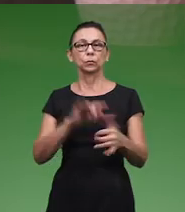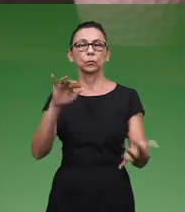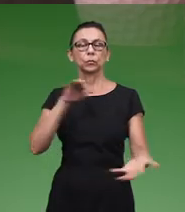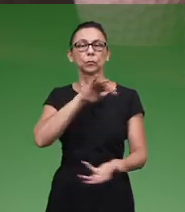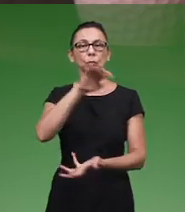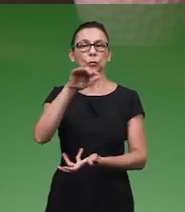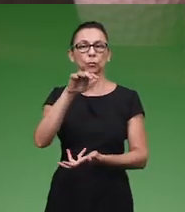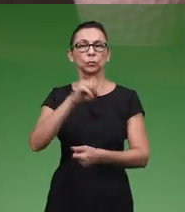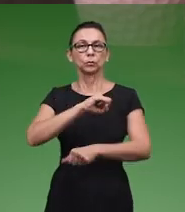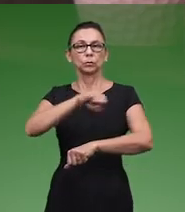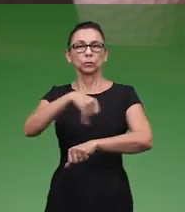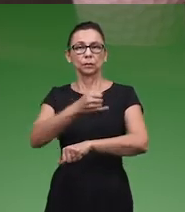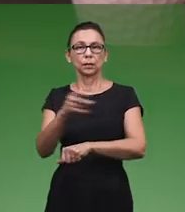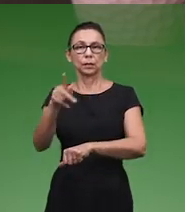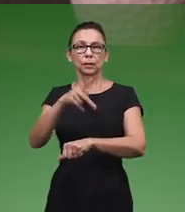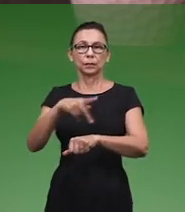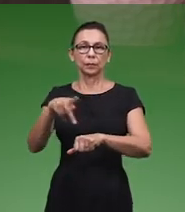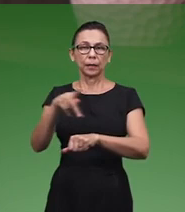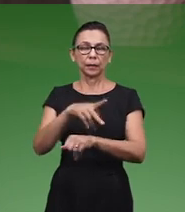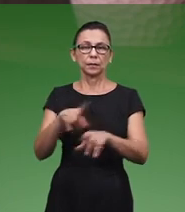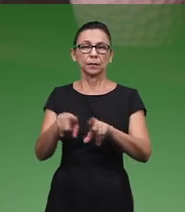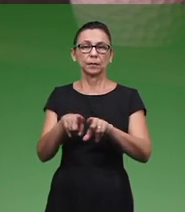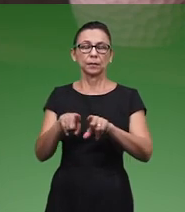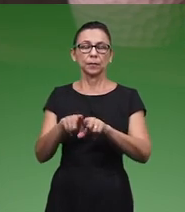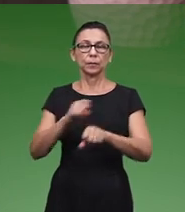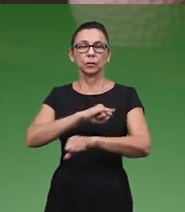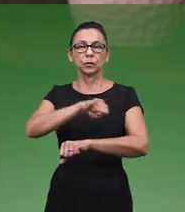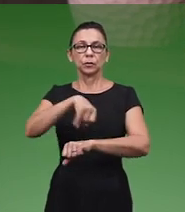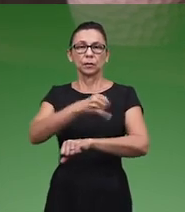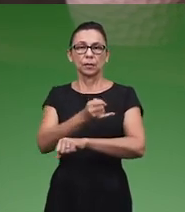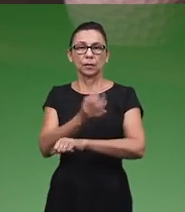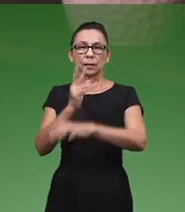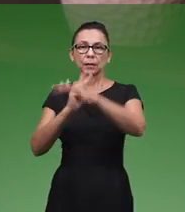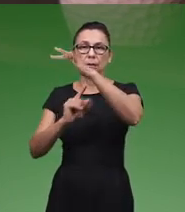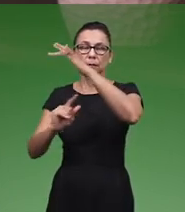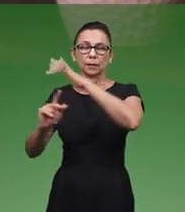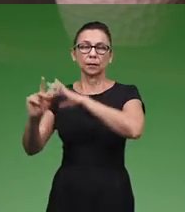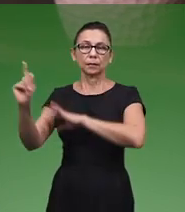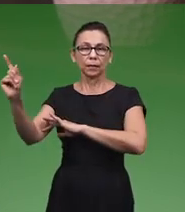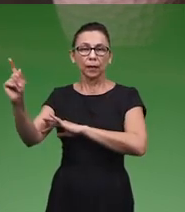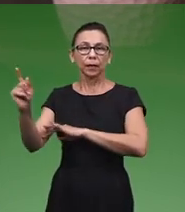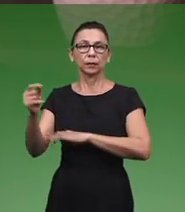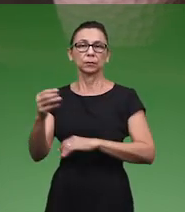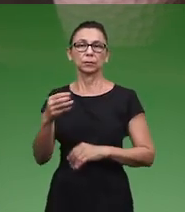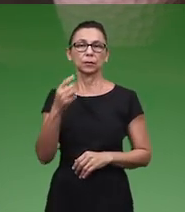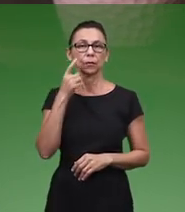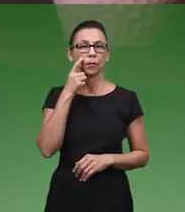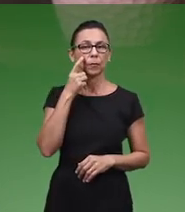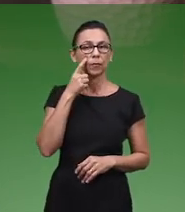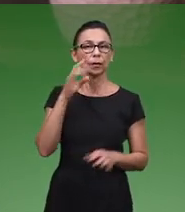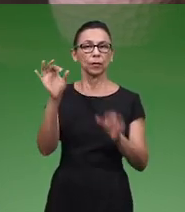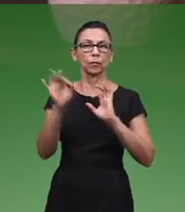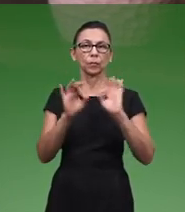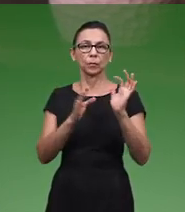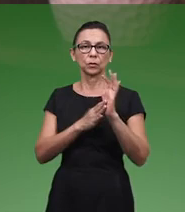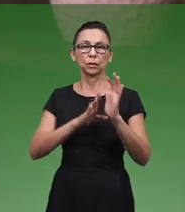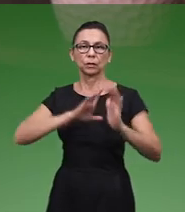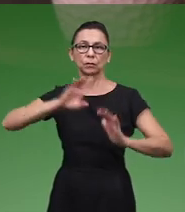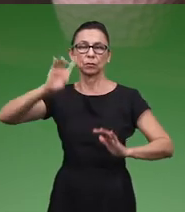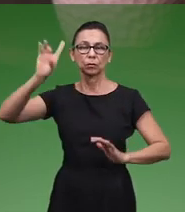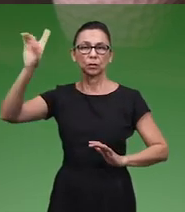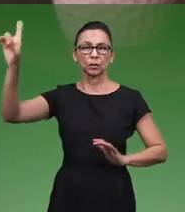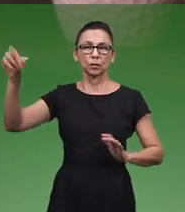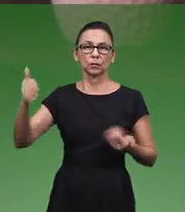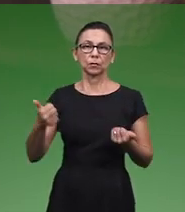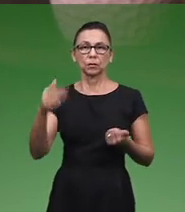contexto profético. É importante entendermos aquilo que estava no projeto de Deus e que o Senhor está nos mostrando aqui